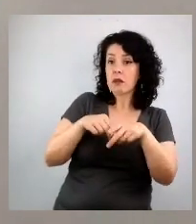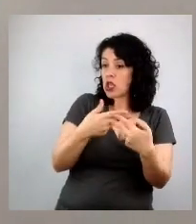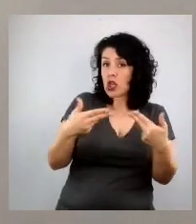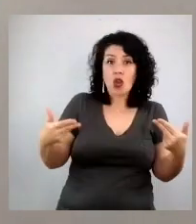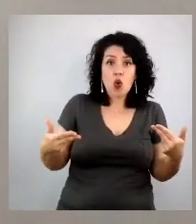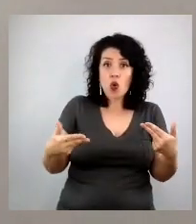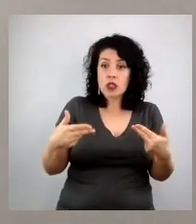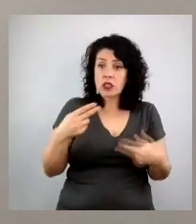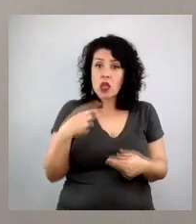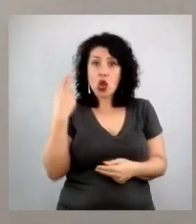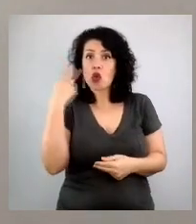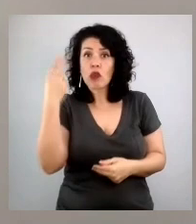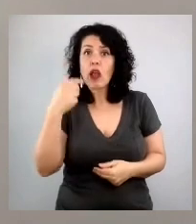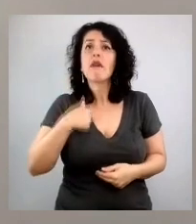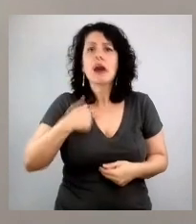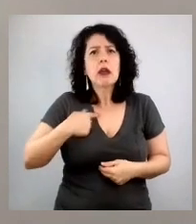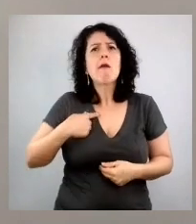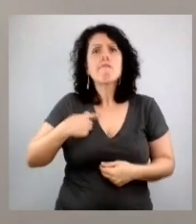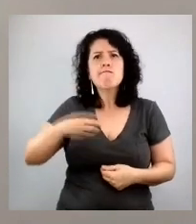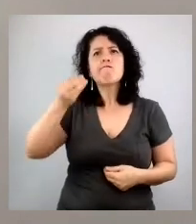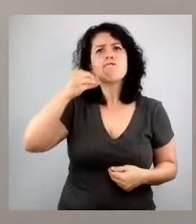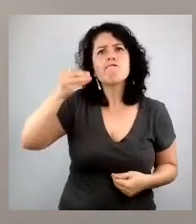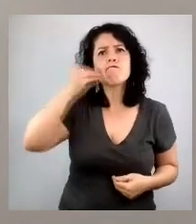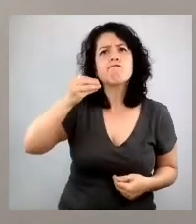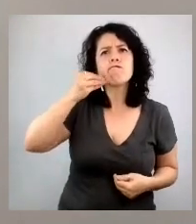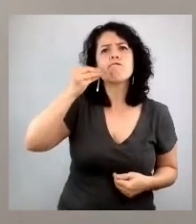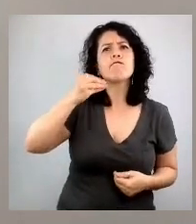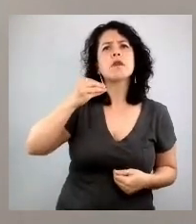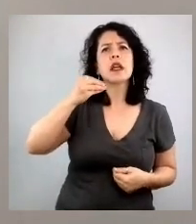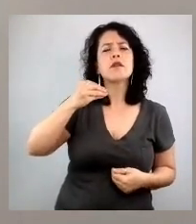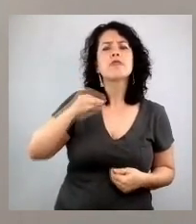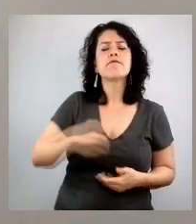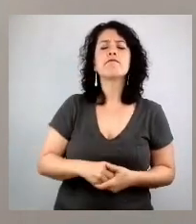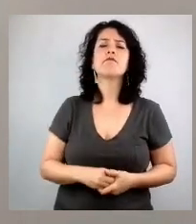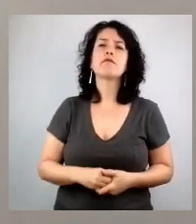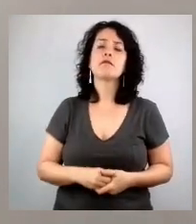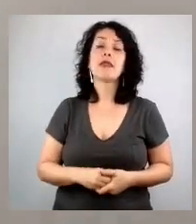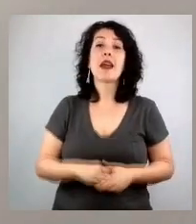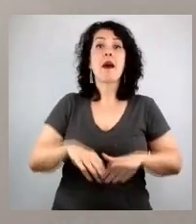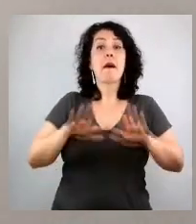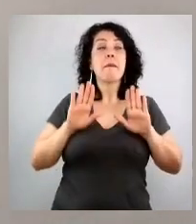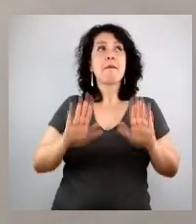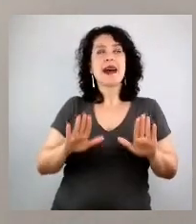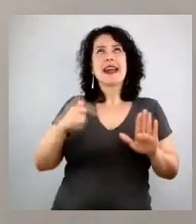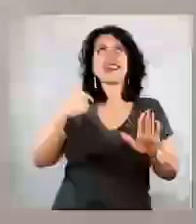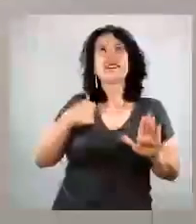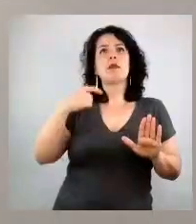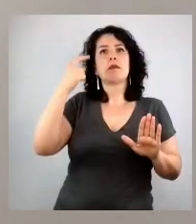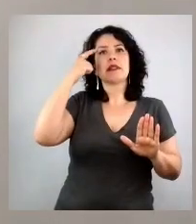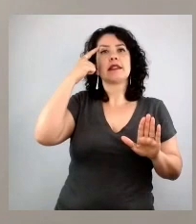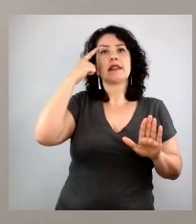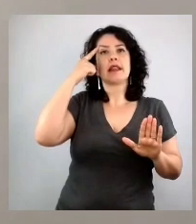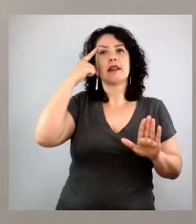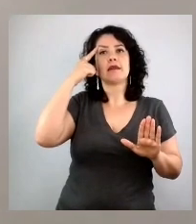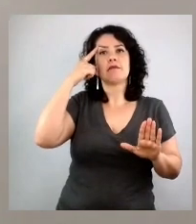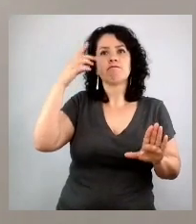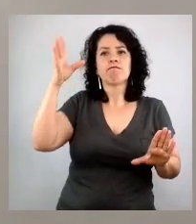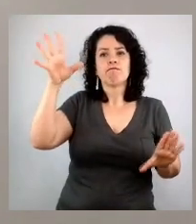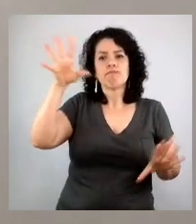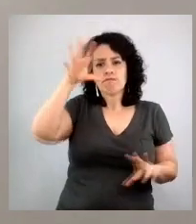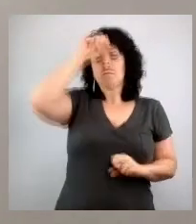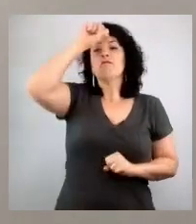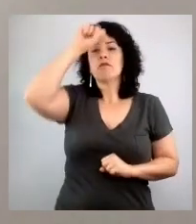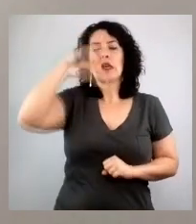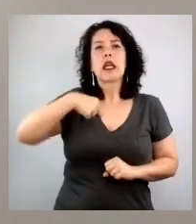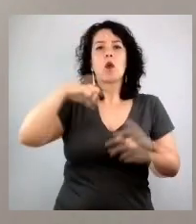ia criando, essas coisas. Mas quando eu me vi deficiente foi muito difícil, assim, porque eu fiz um